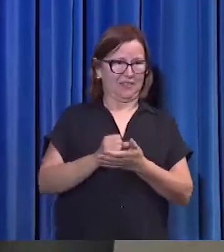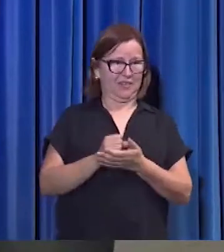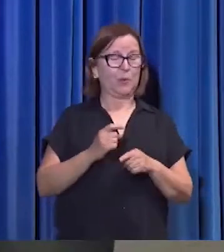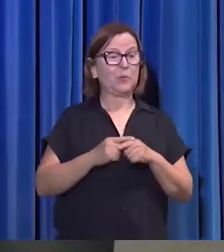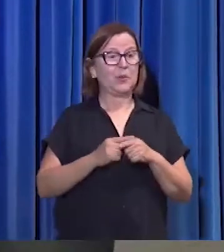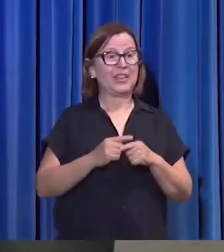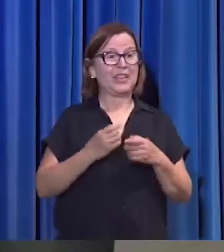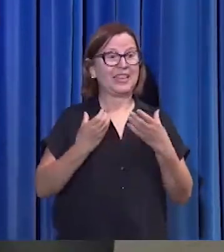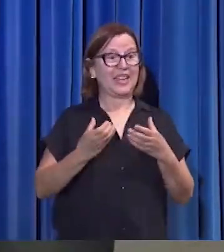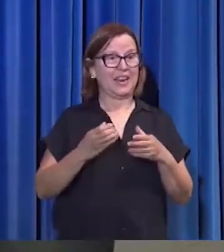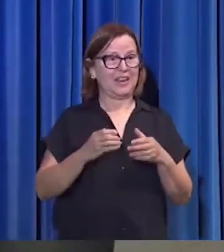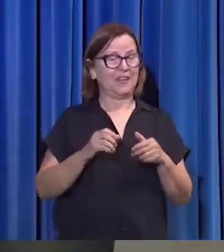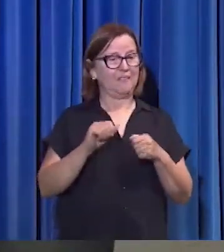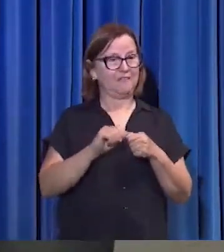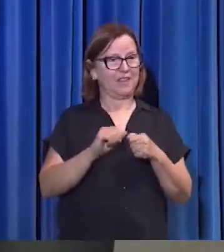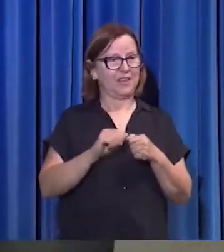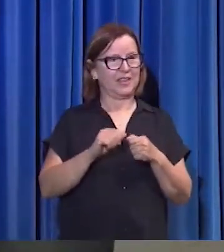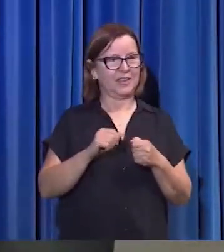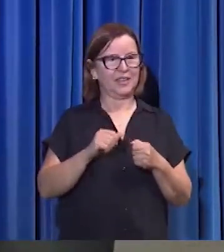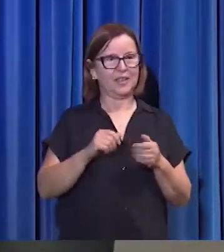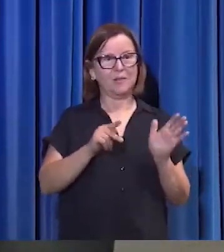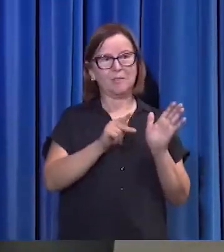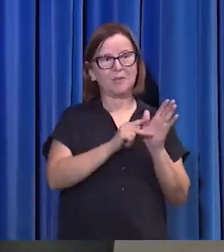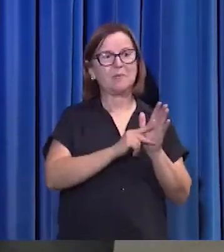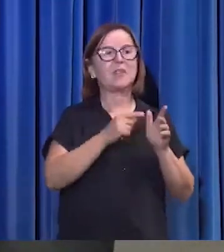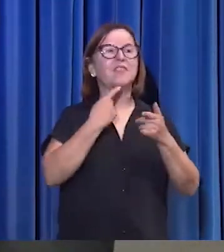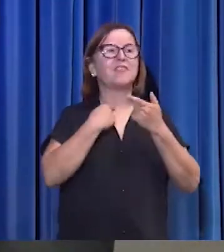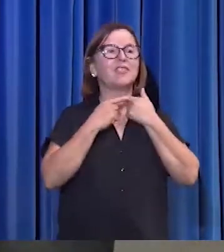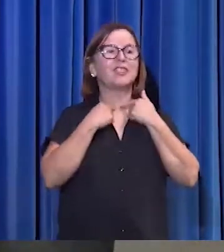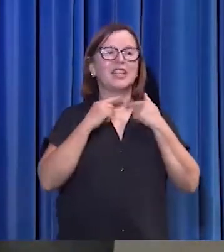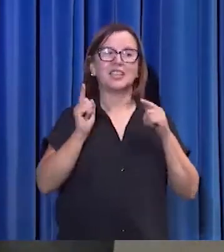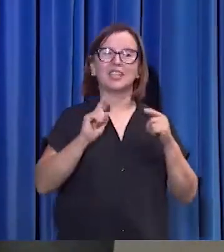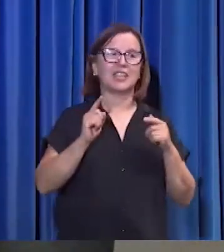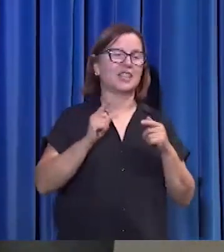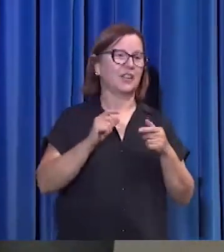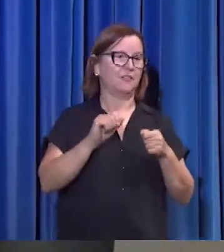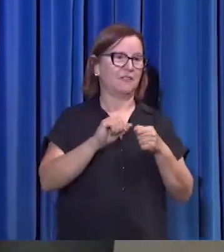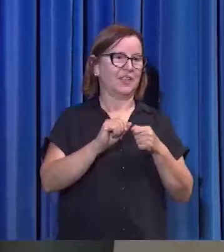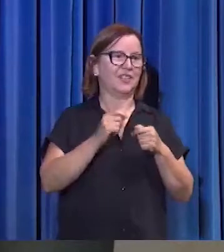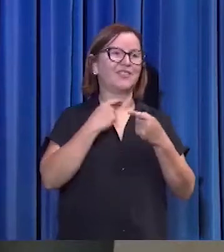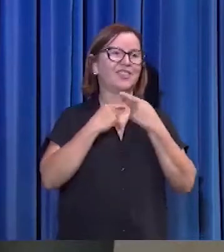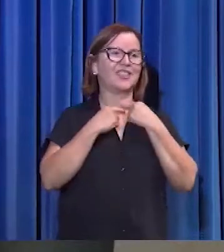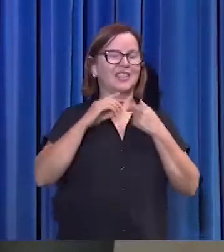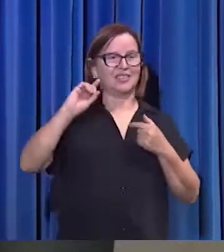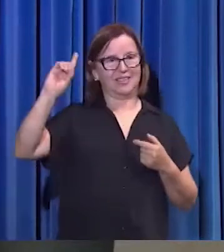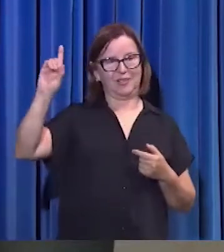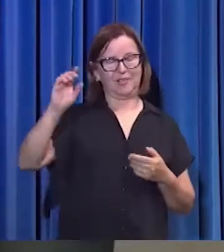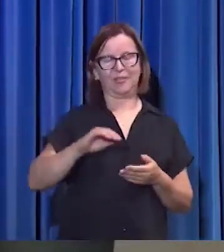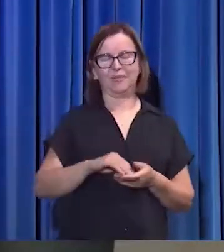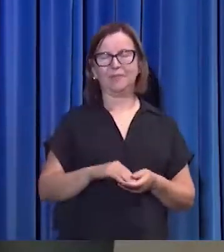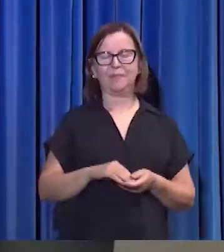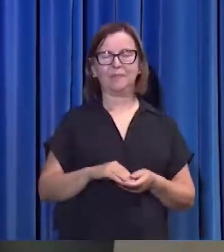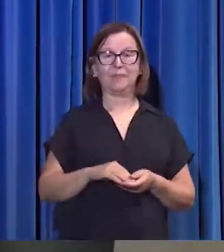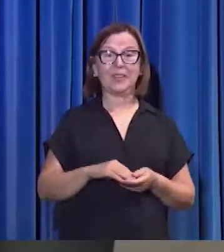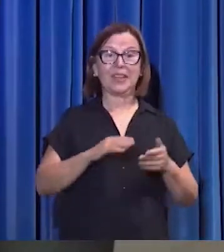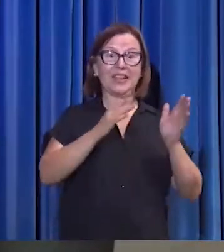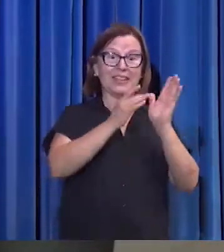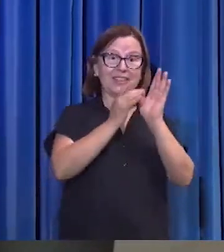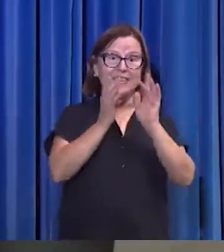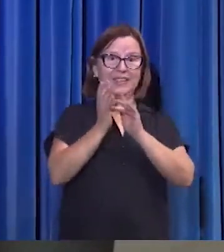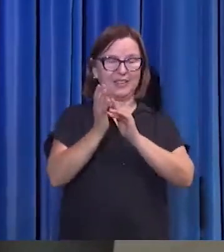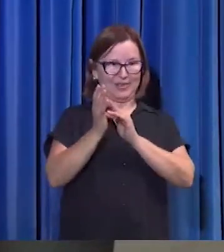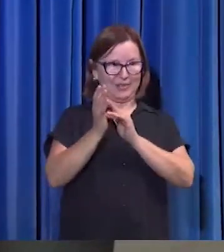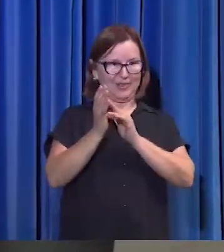E o Senhor, o tempo da minha traição chegou, eu irei voluntariamente para a cruz,